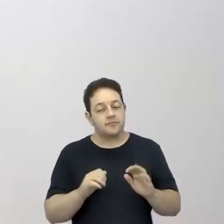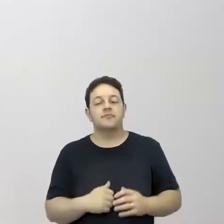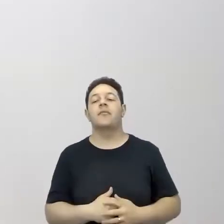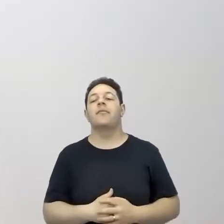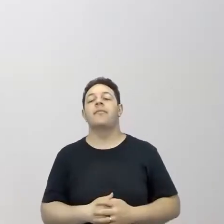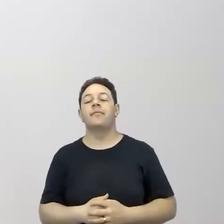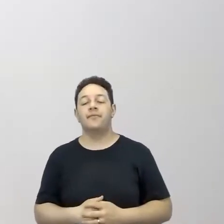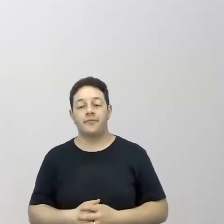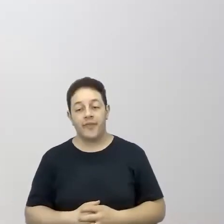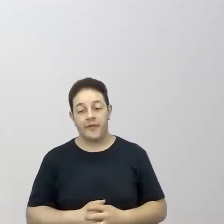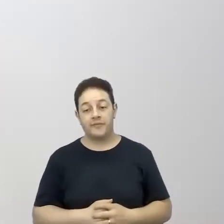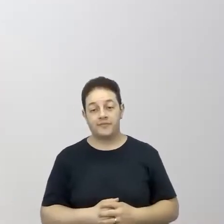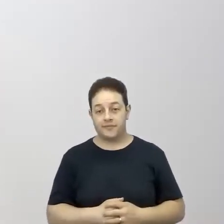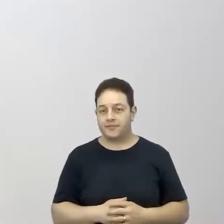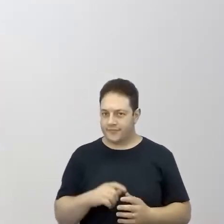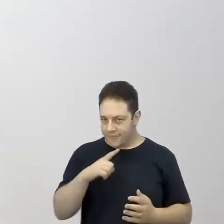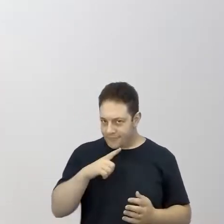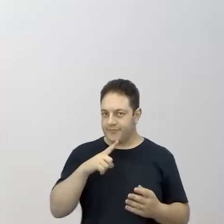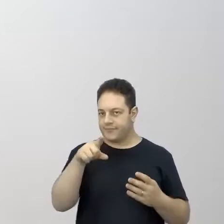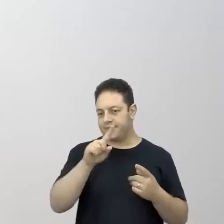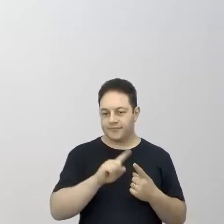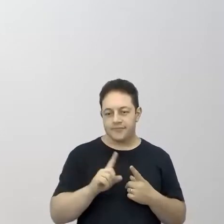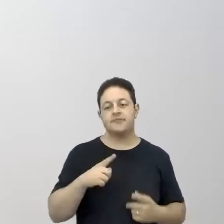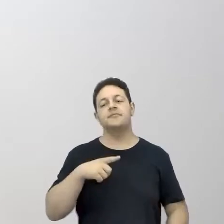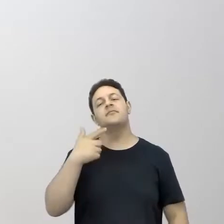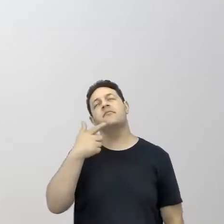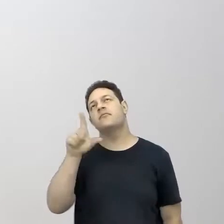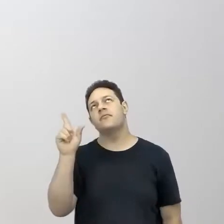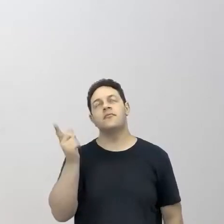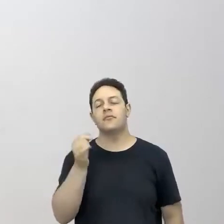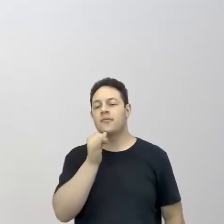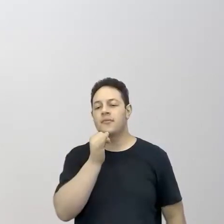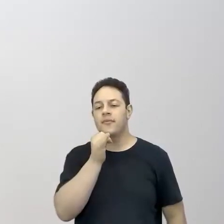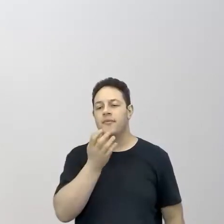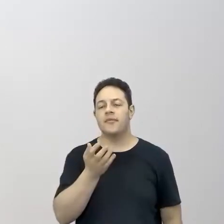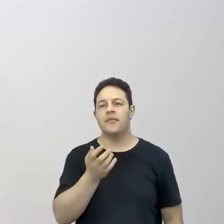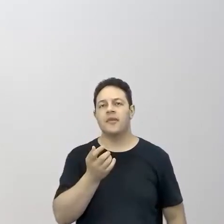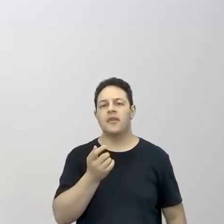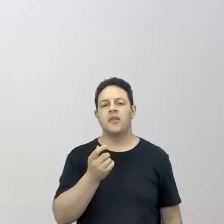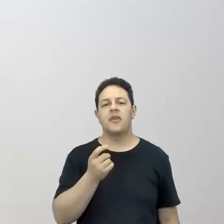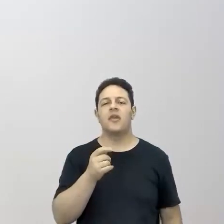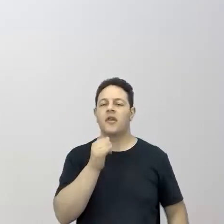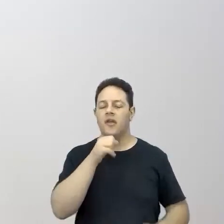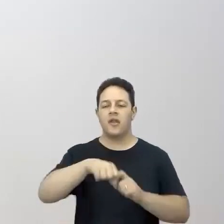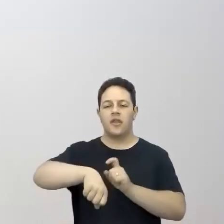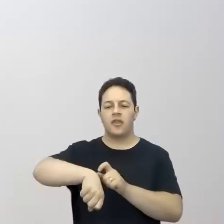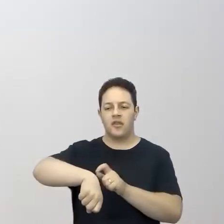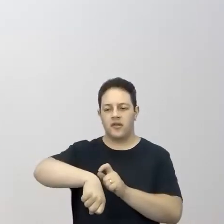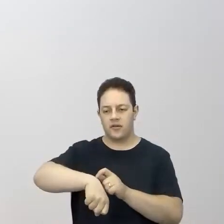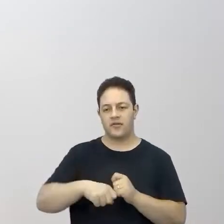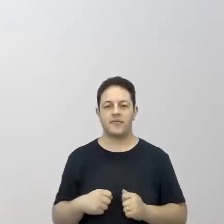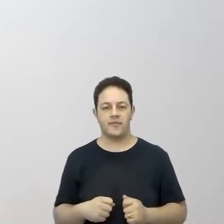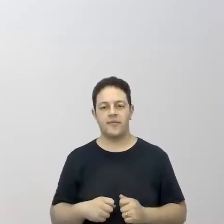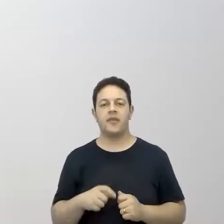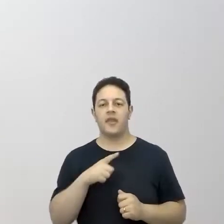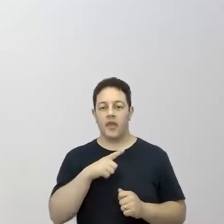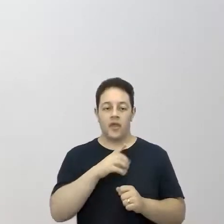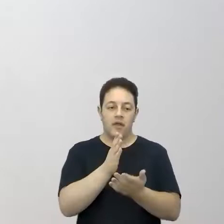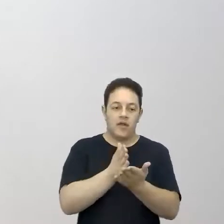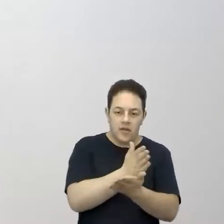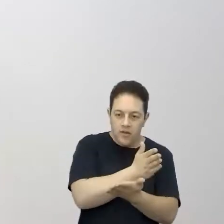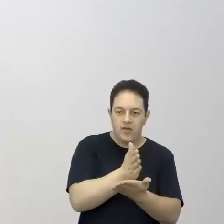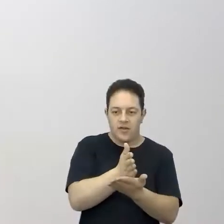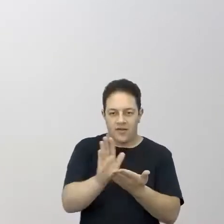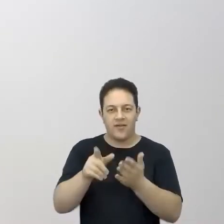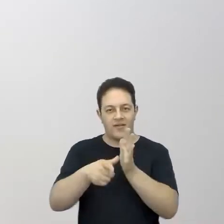pessoal, tem essa questão, tem a questão também do tempo, né? Então, a divisão do tempo,